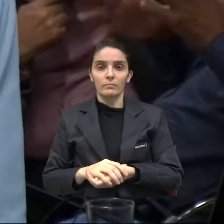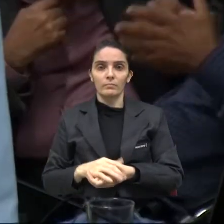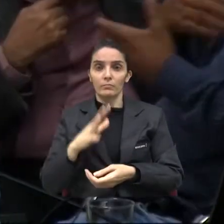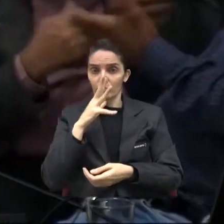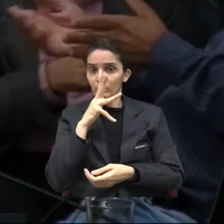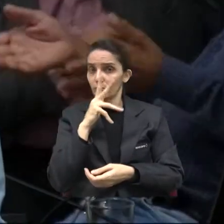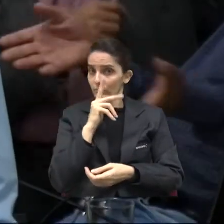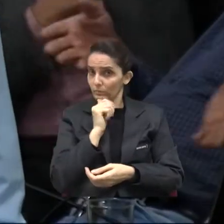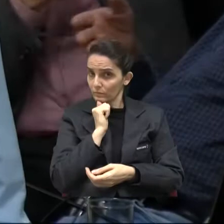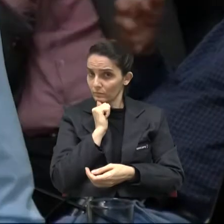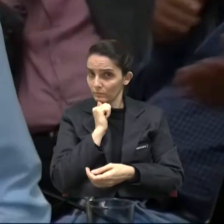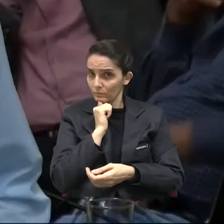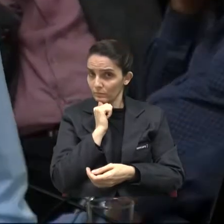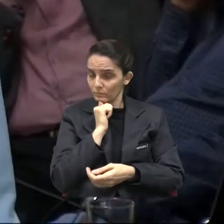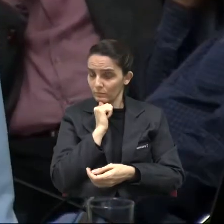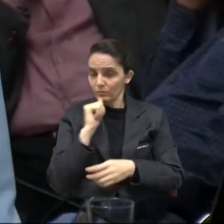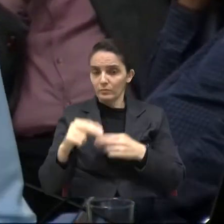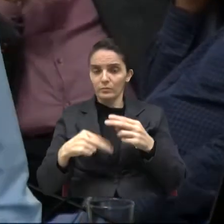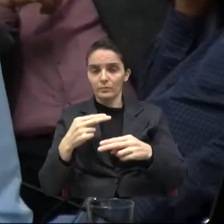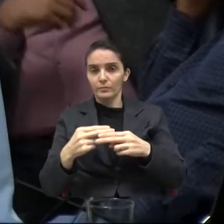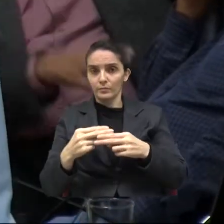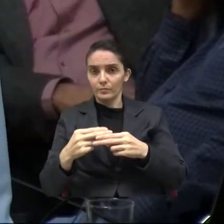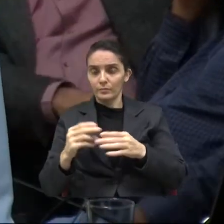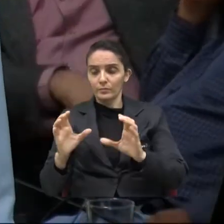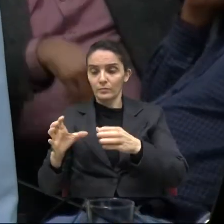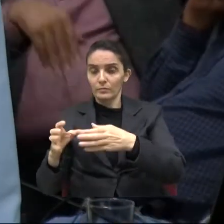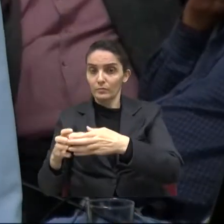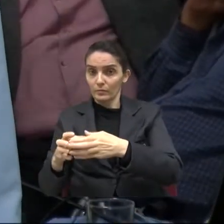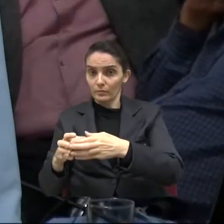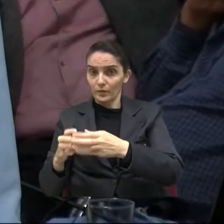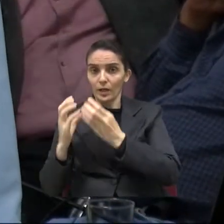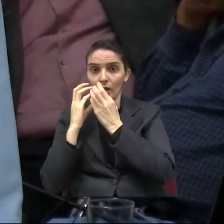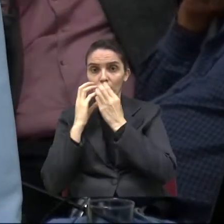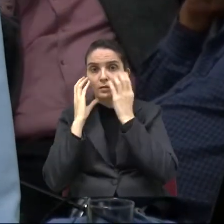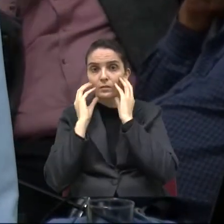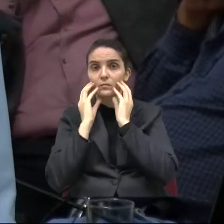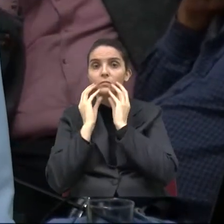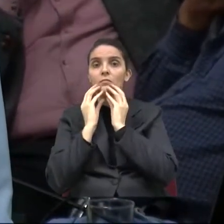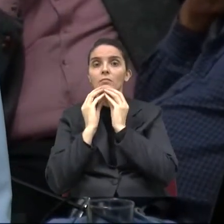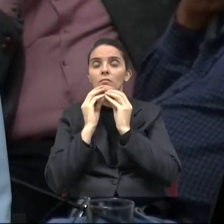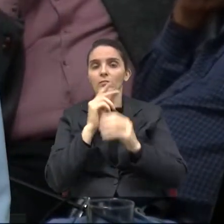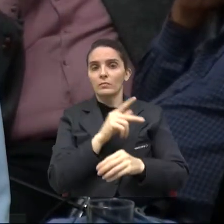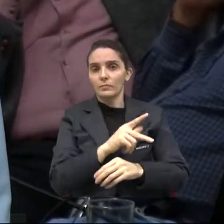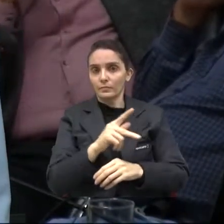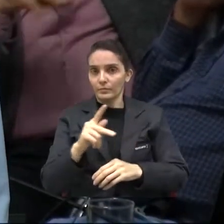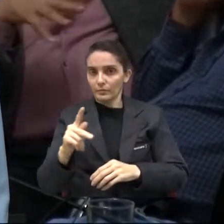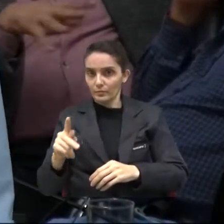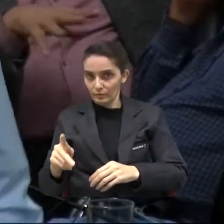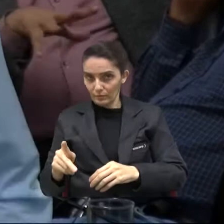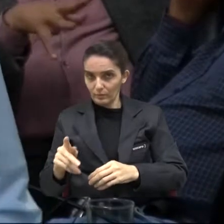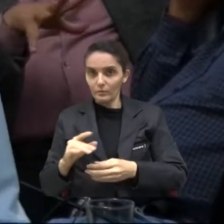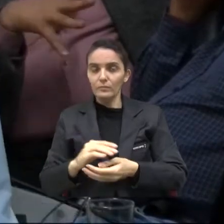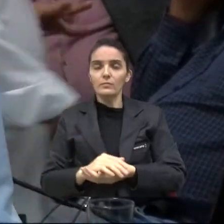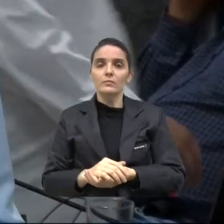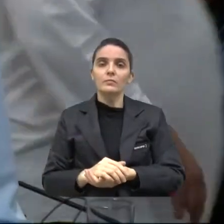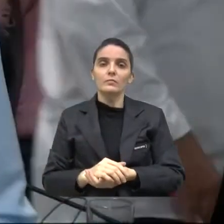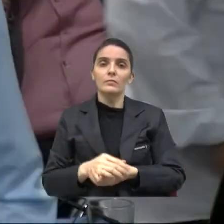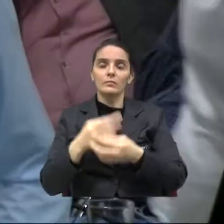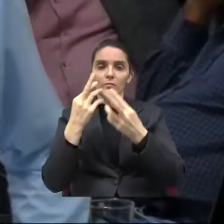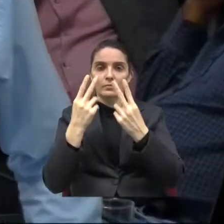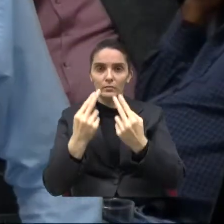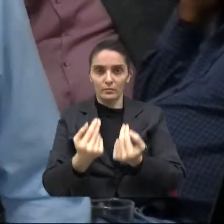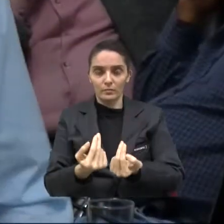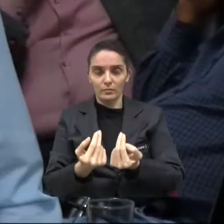a comissão, cujo Mir é o presidente, aliás, o Mir já fez esse requerimento, o mesmo requerimento que o vereador Helder